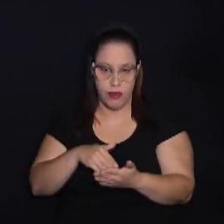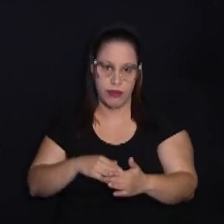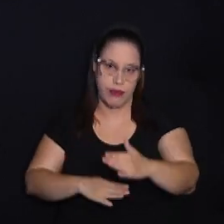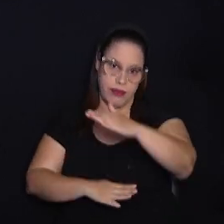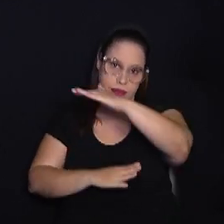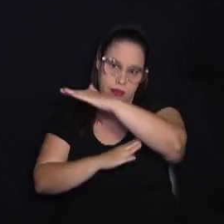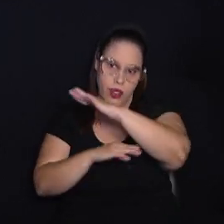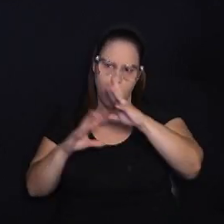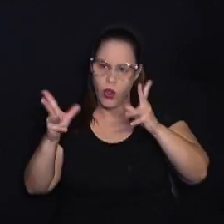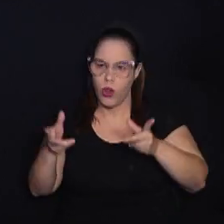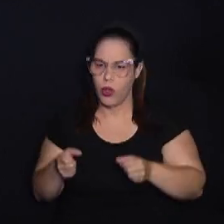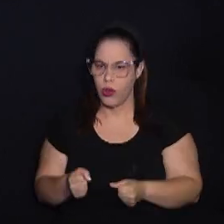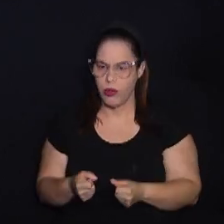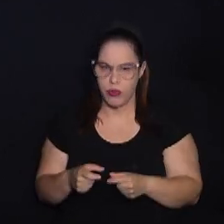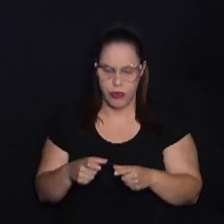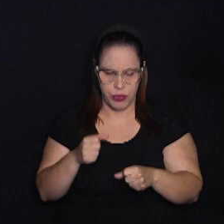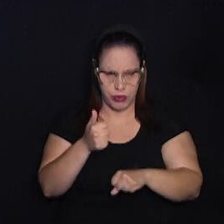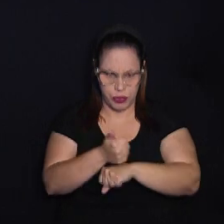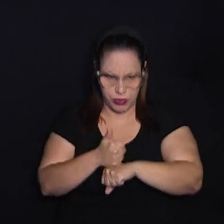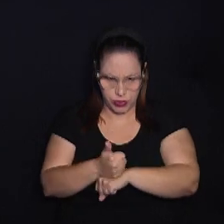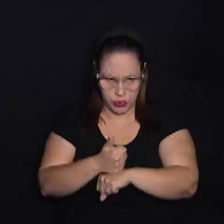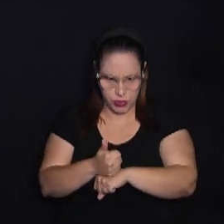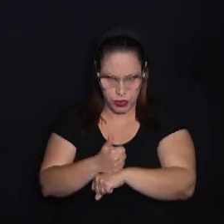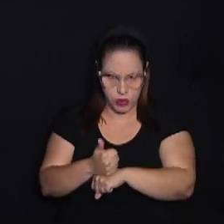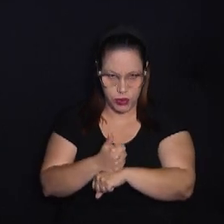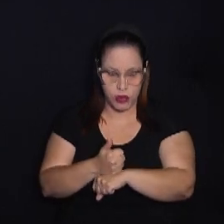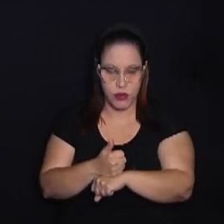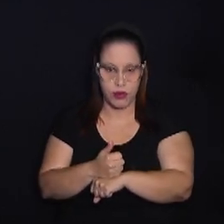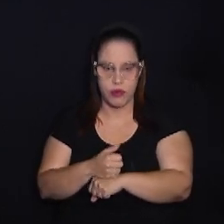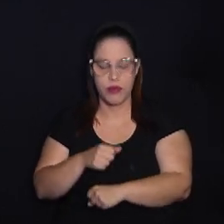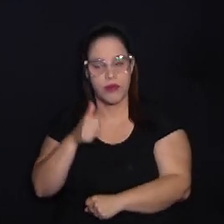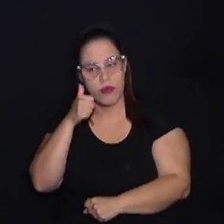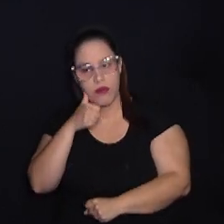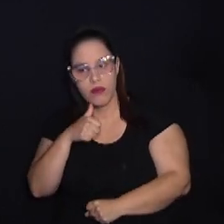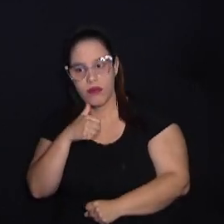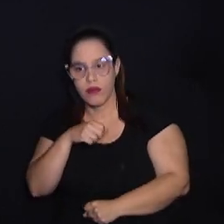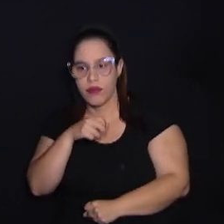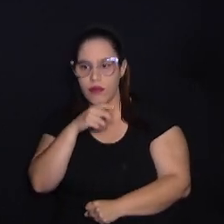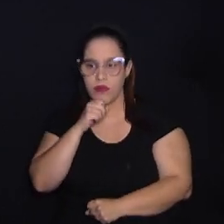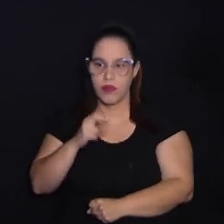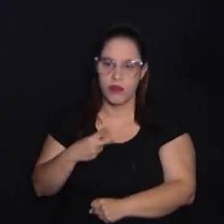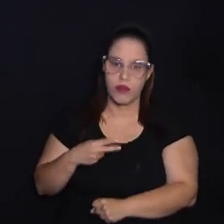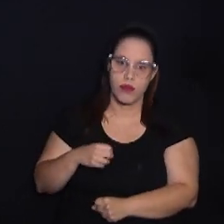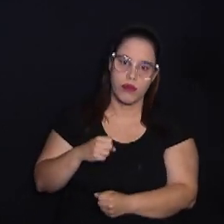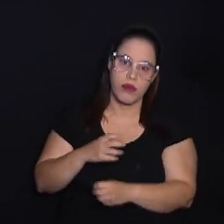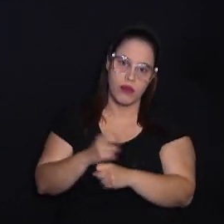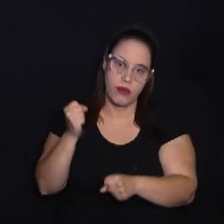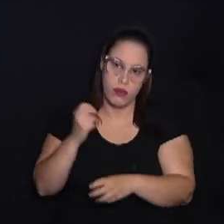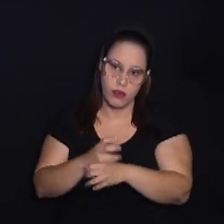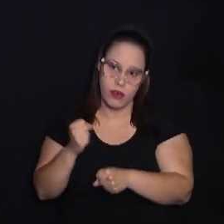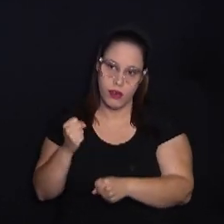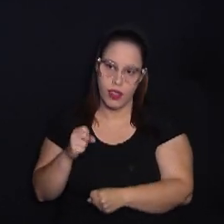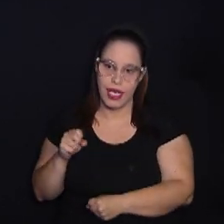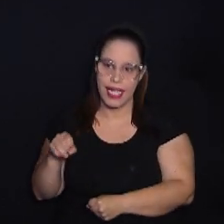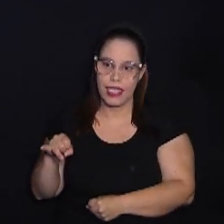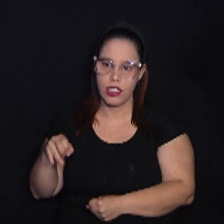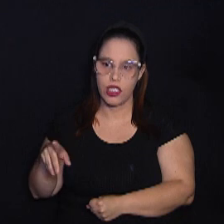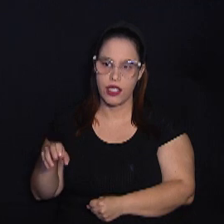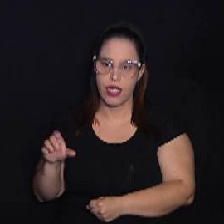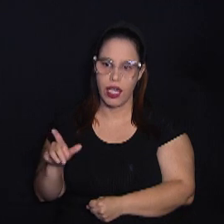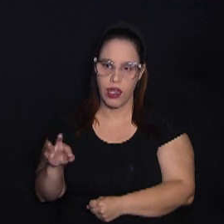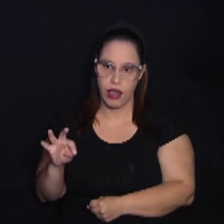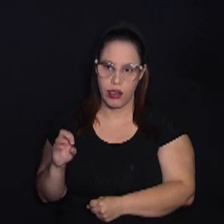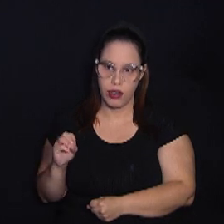a categoria nessa pessoa indicada pelo sindicato, né? Nossa